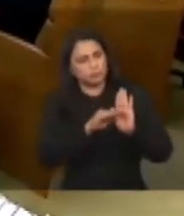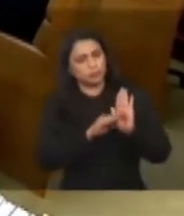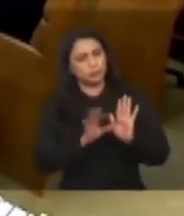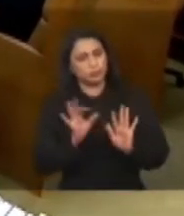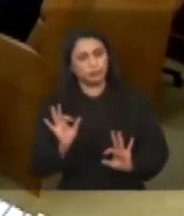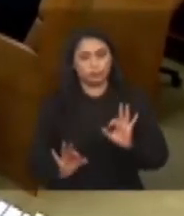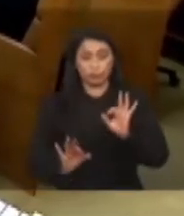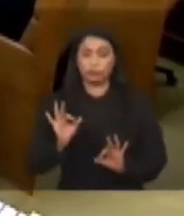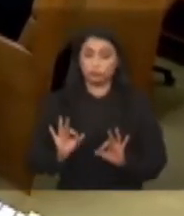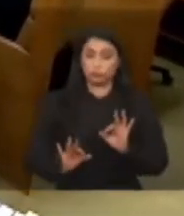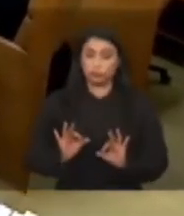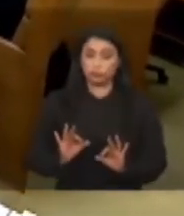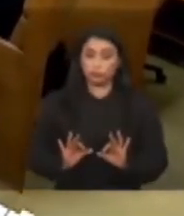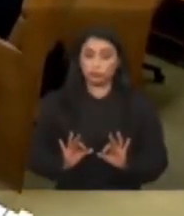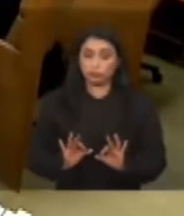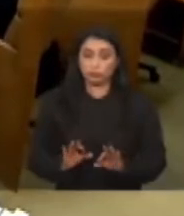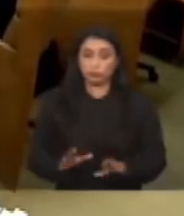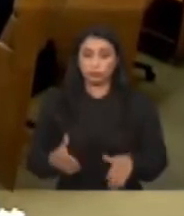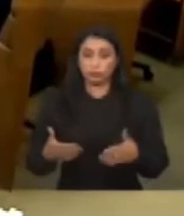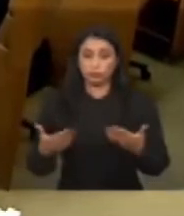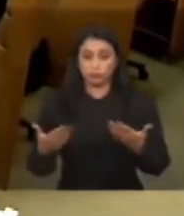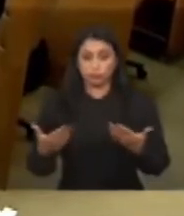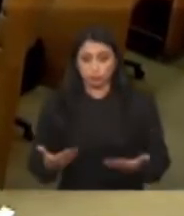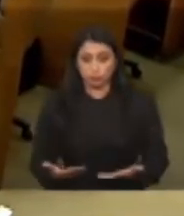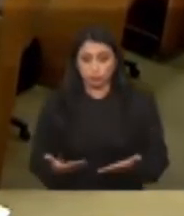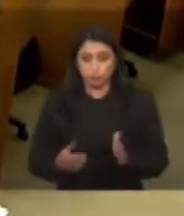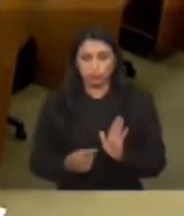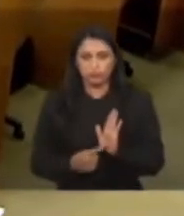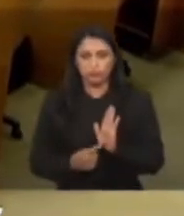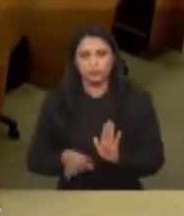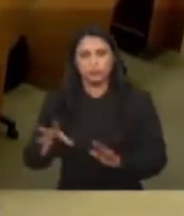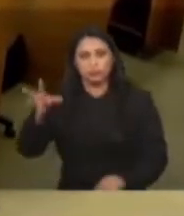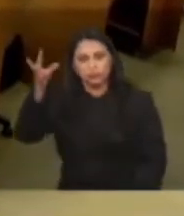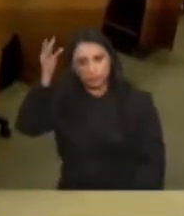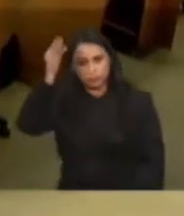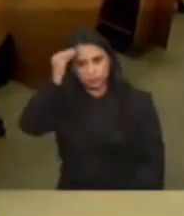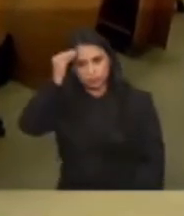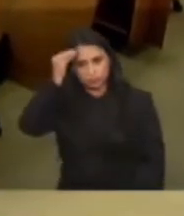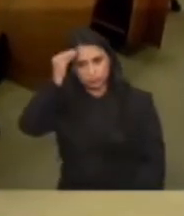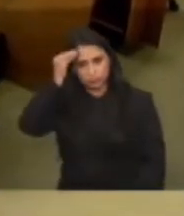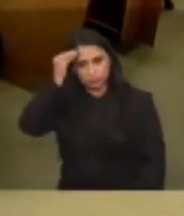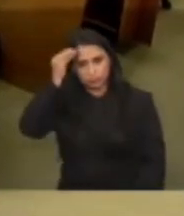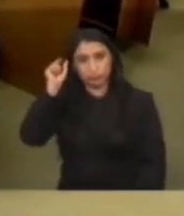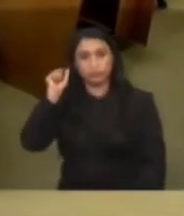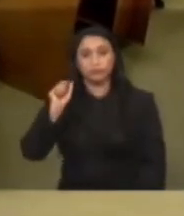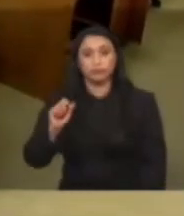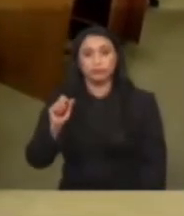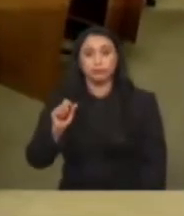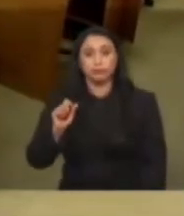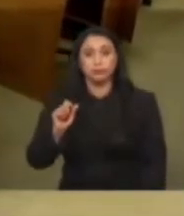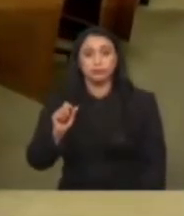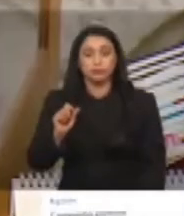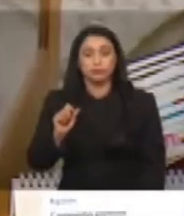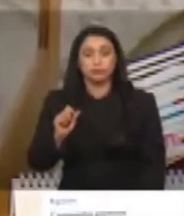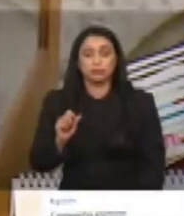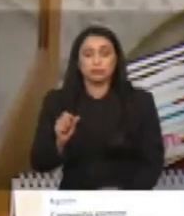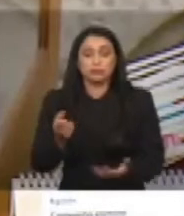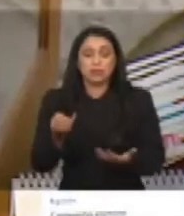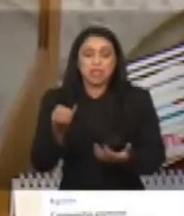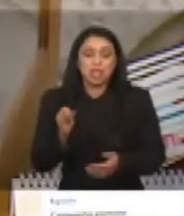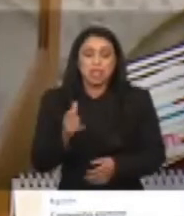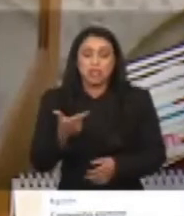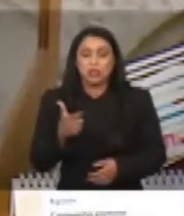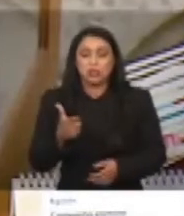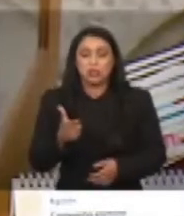da questão de fundo. Dessa forma, ressalvo o meu entendimento pessoal para concluir que, nessa hipótese, embora não se